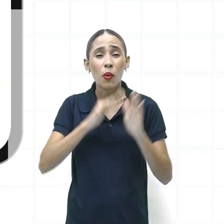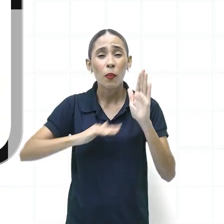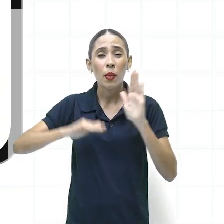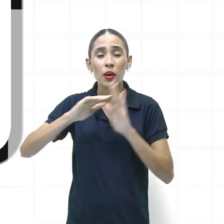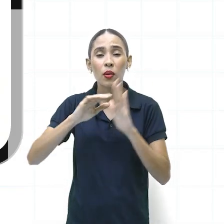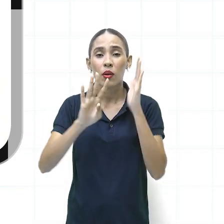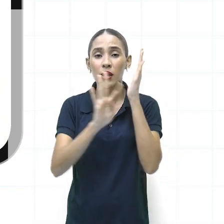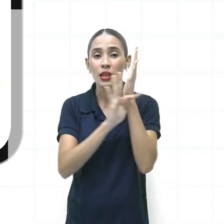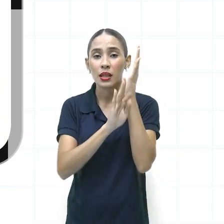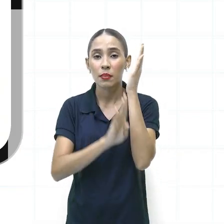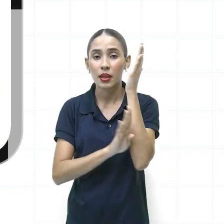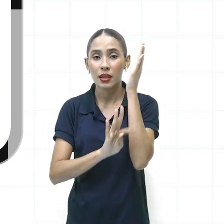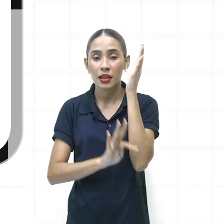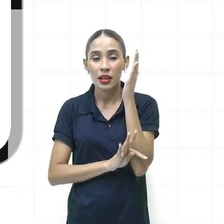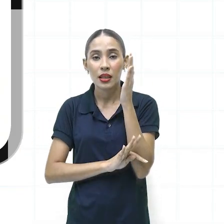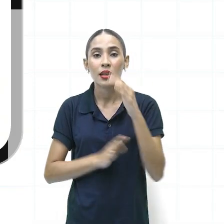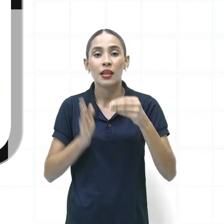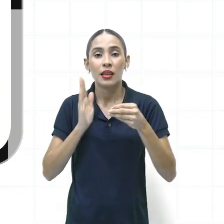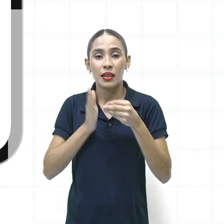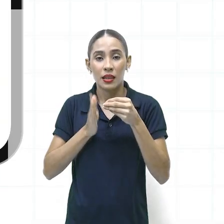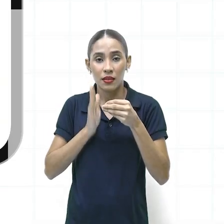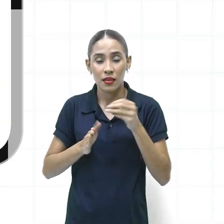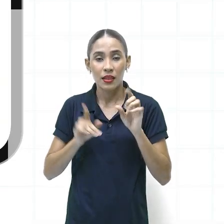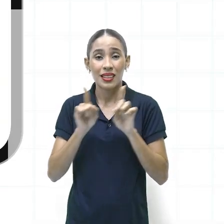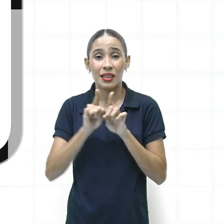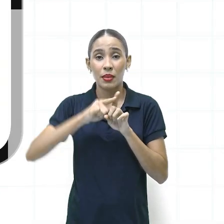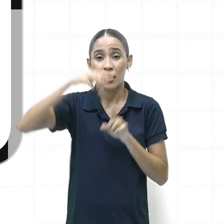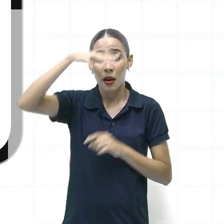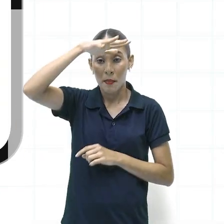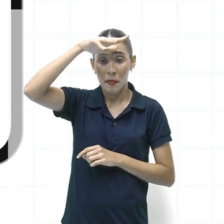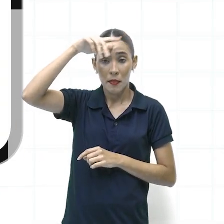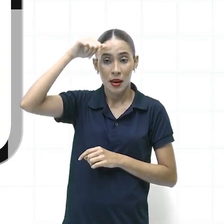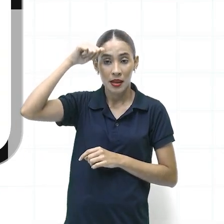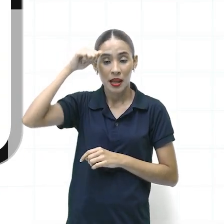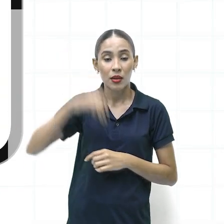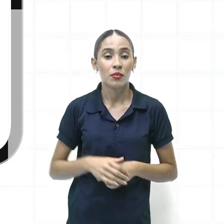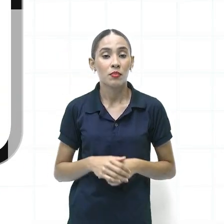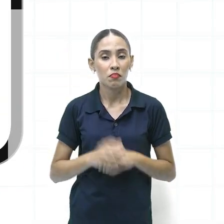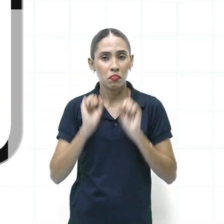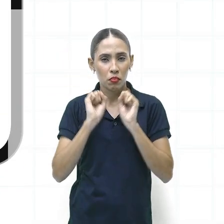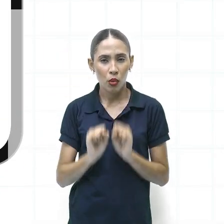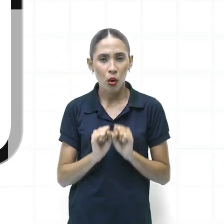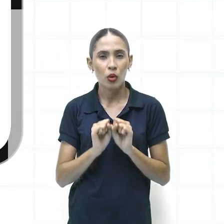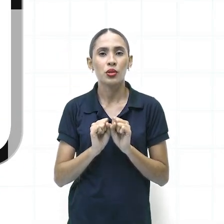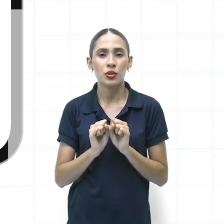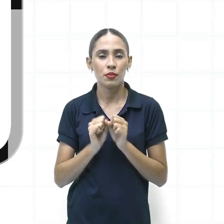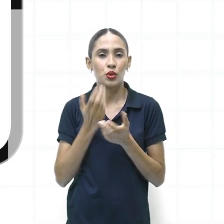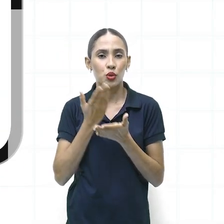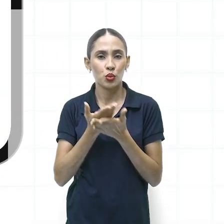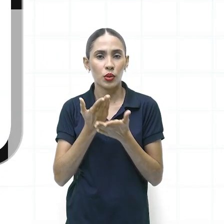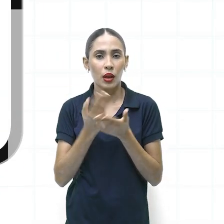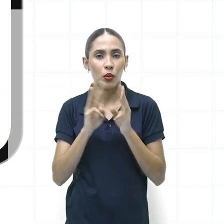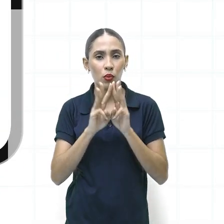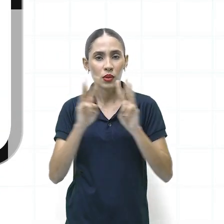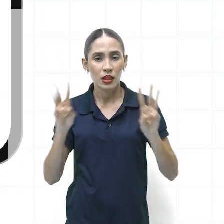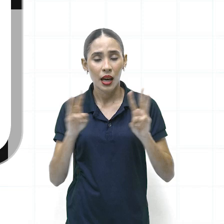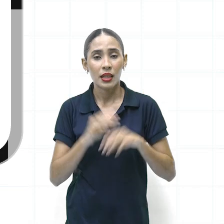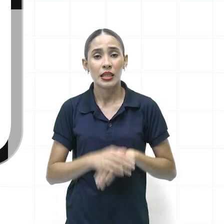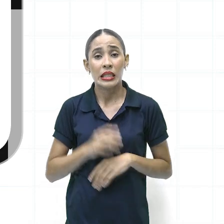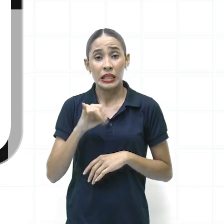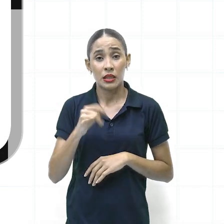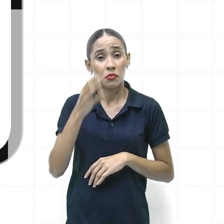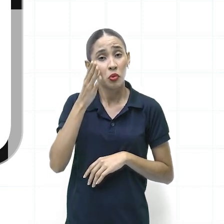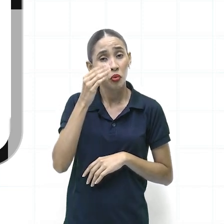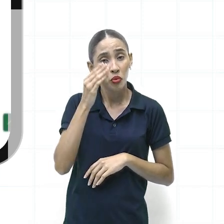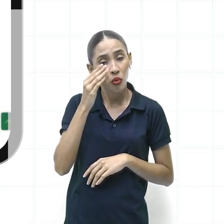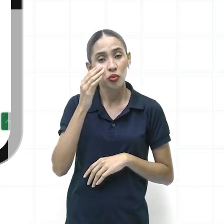Tabatinga, Tefé e Manaus. Tá? Então, aqui vocês podem explorar esse site, né? Quem tiver curiosidade e quem quiser